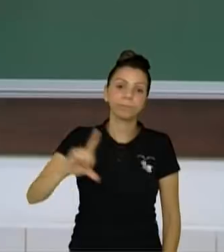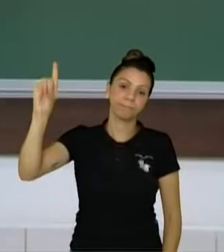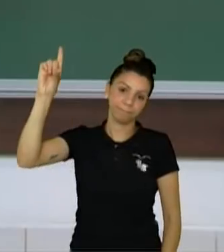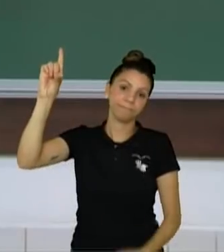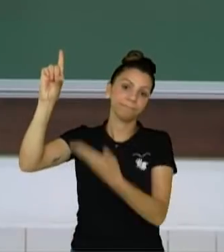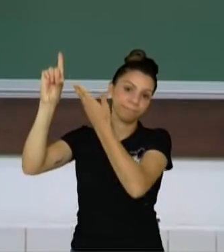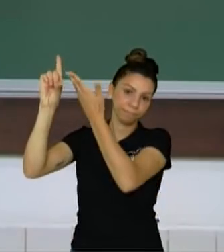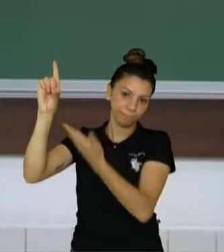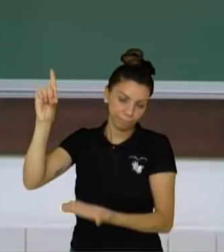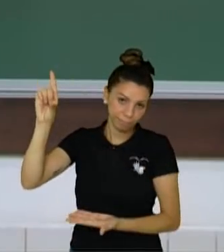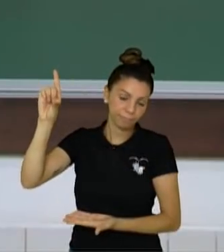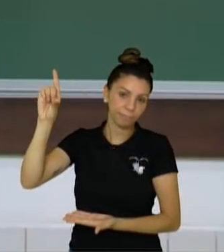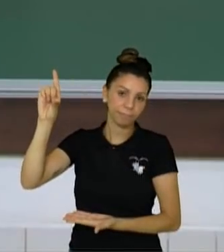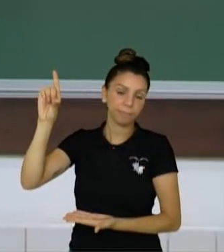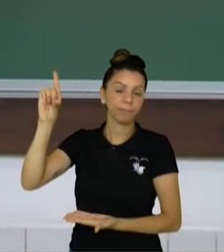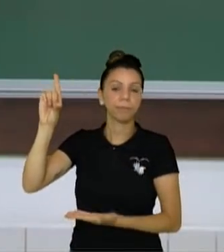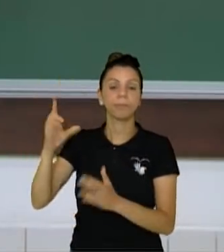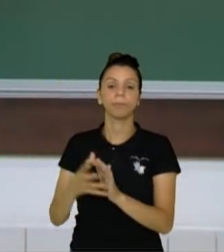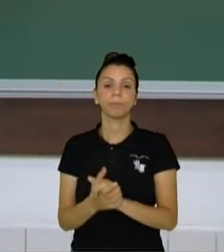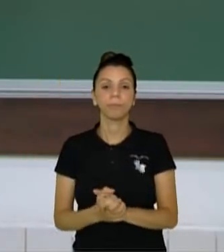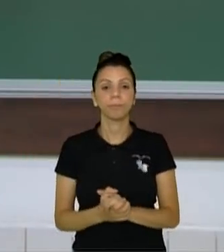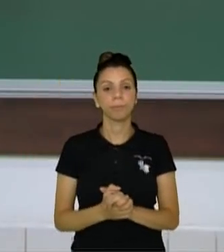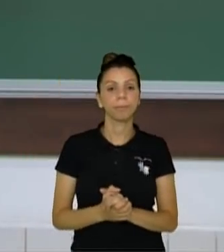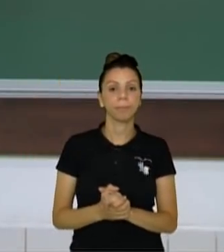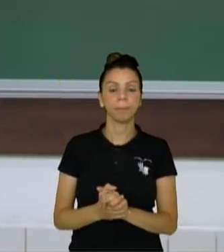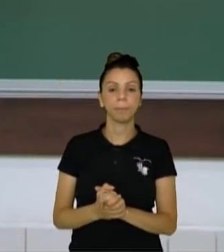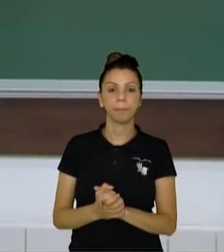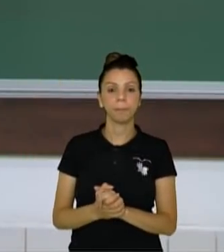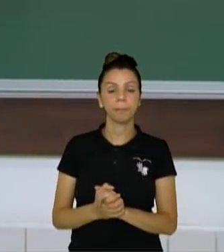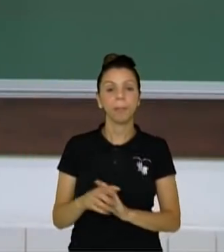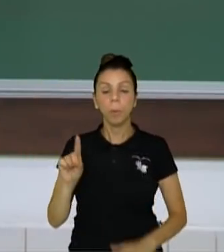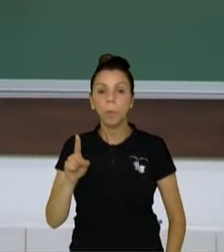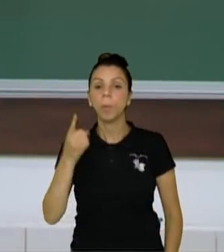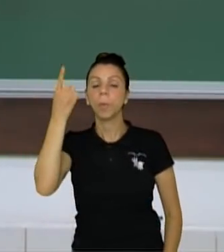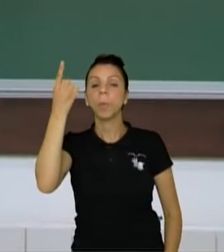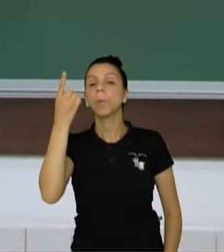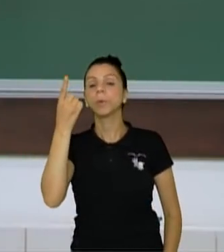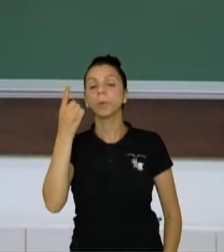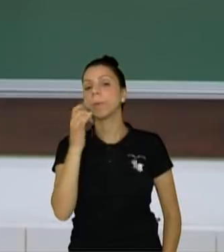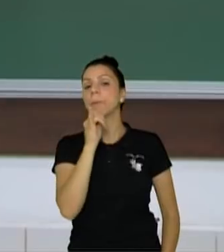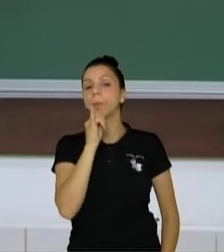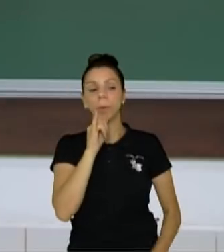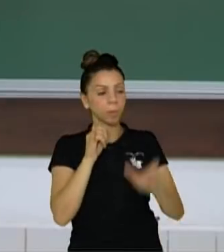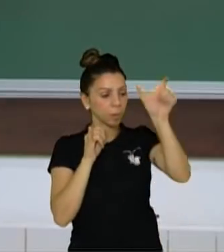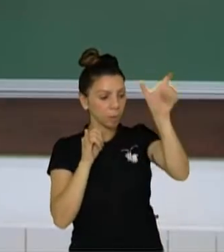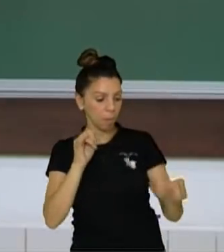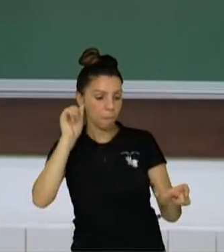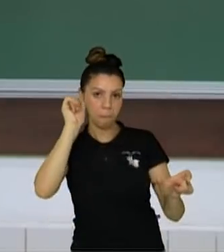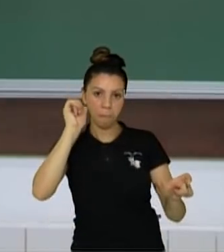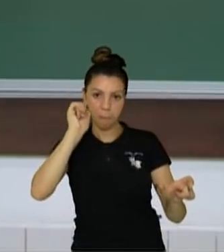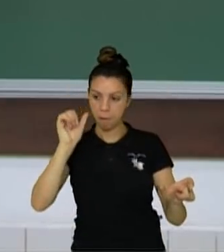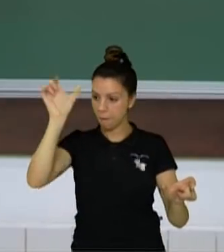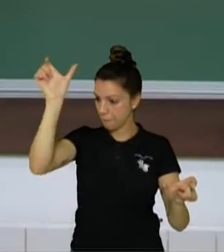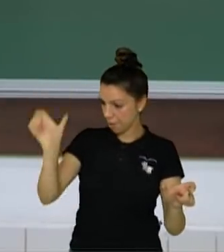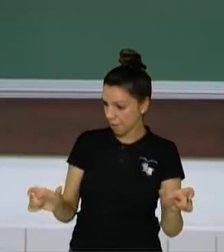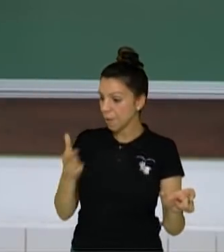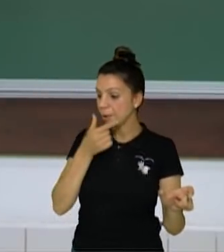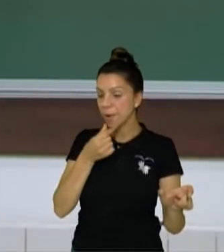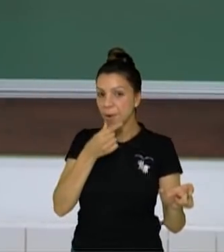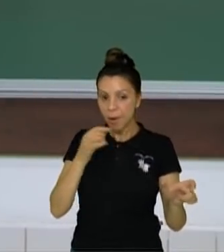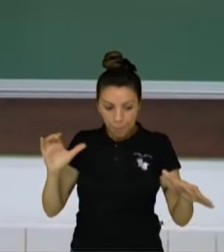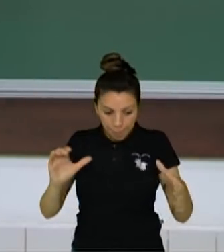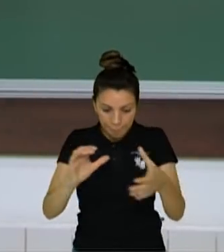um único par, ou seja, um único casal, vamos usar esse termo, como